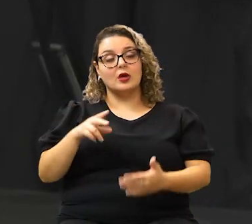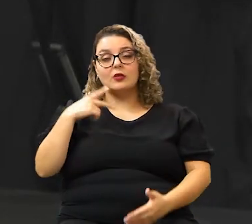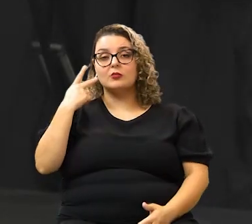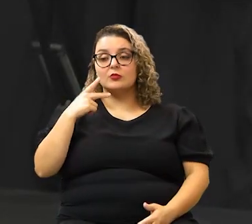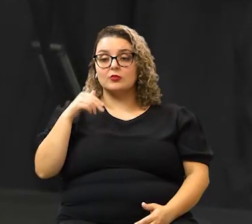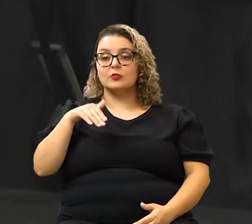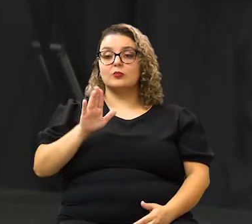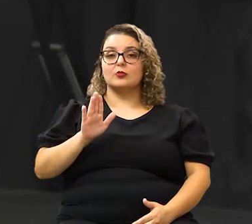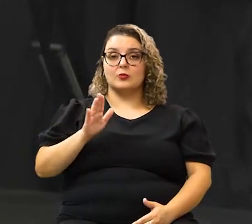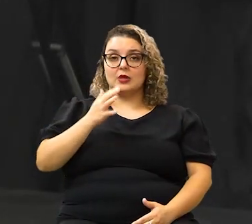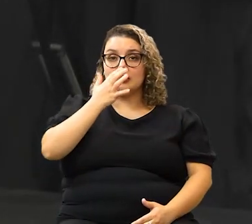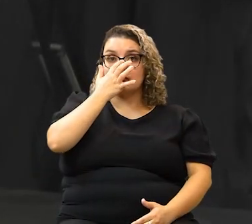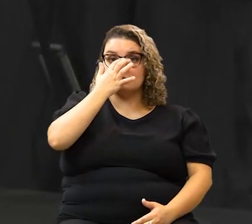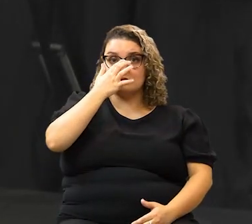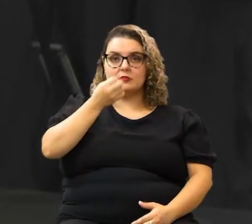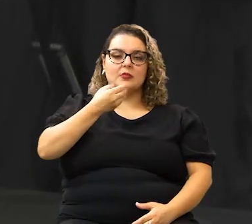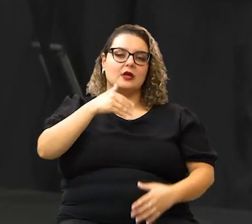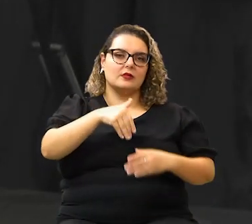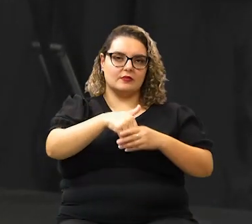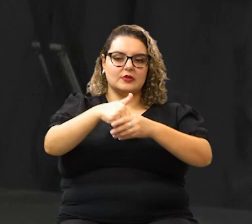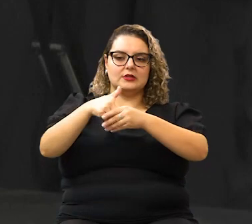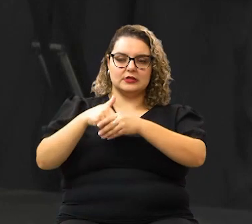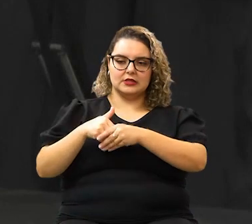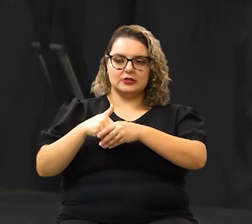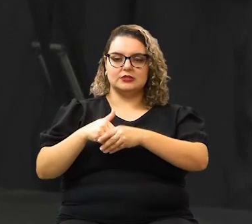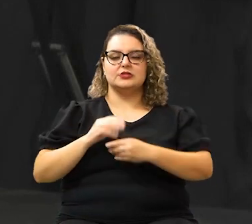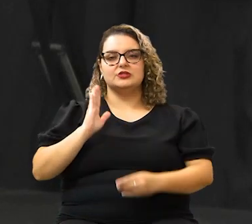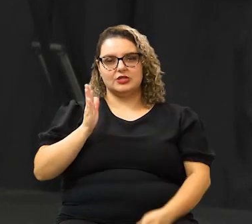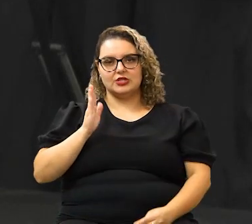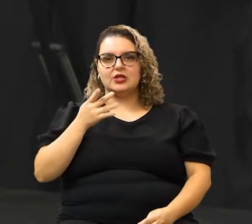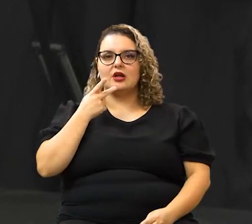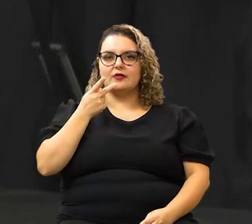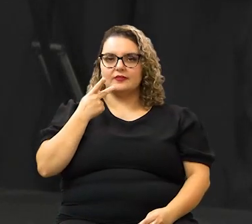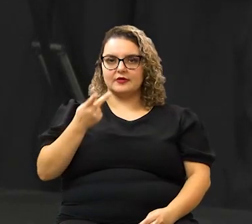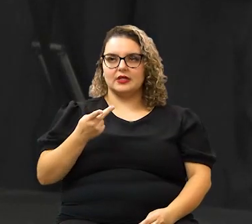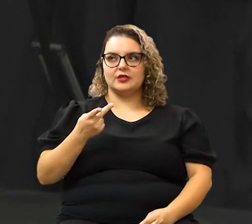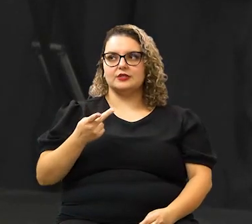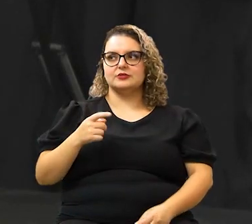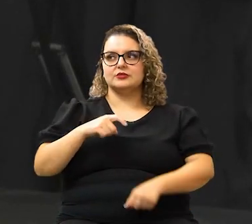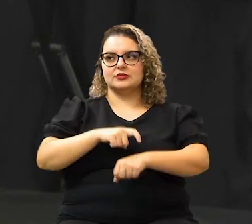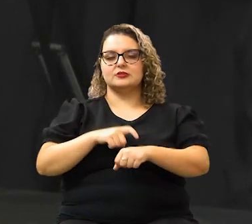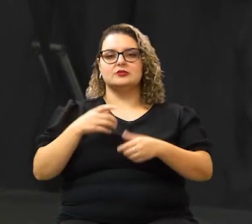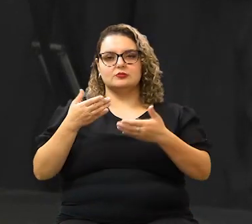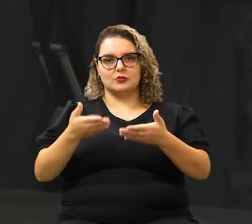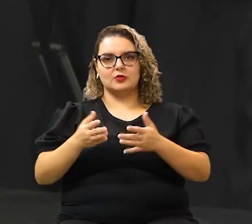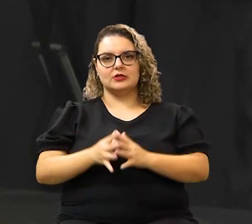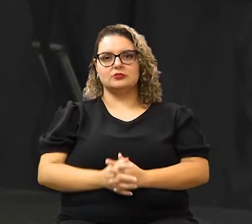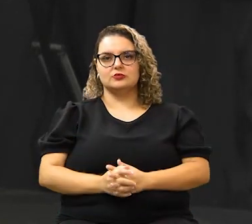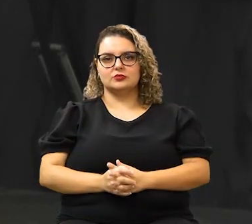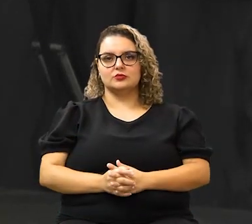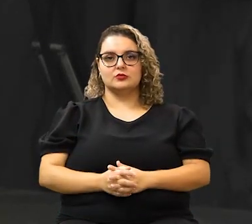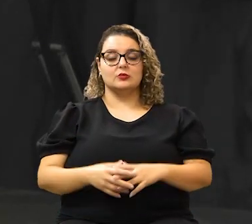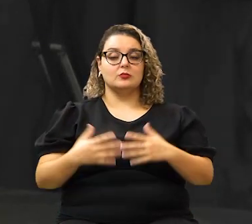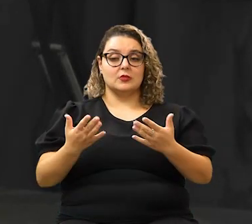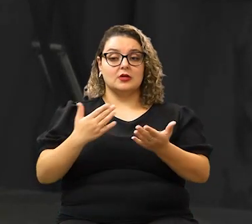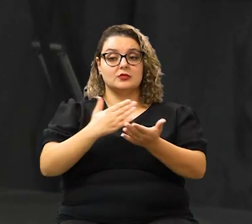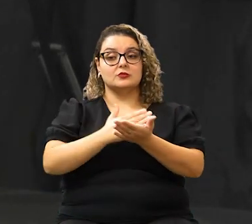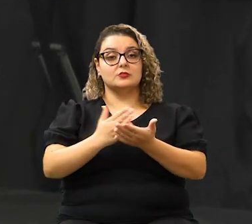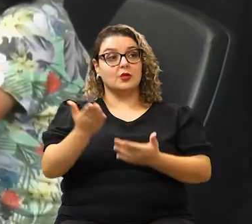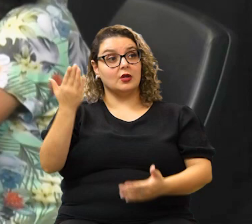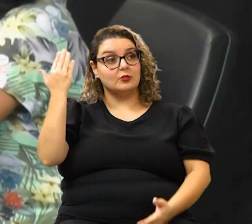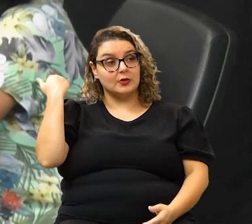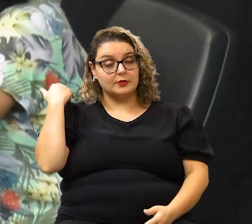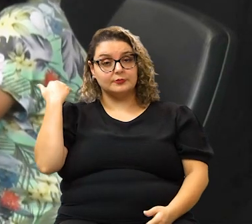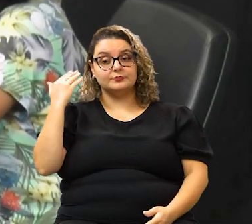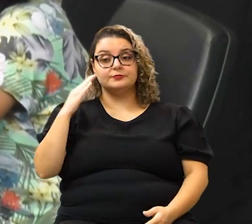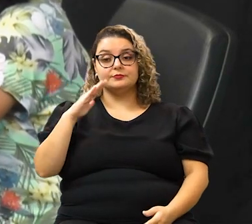parlamentar mais bem votada. Daqui a pouco a gente vai falar um pouquinho desse momento, mas vamos lá no início,